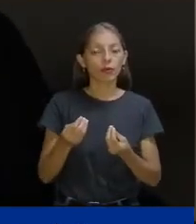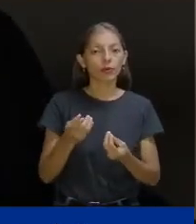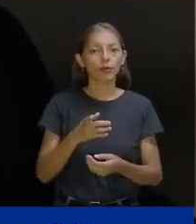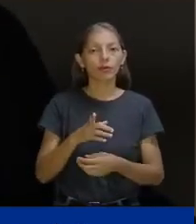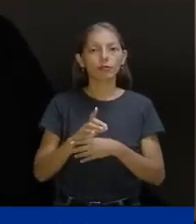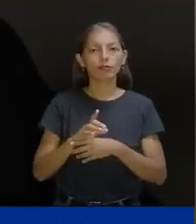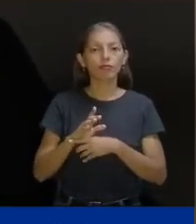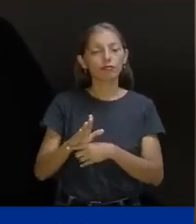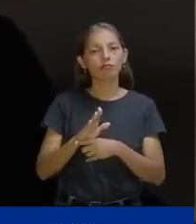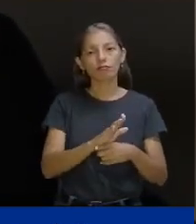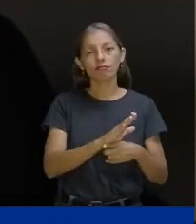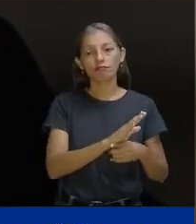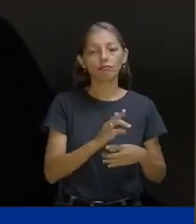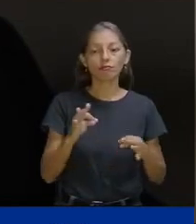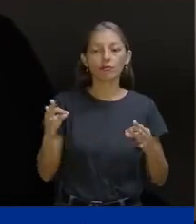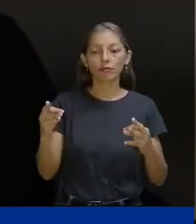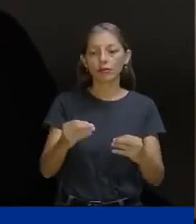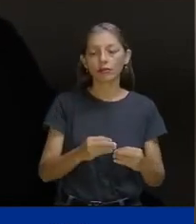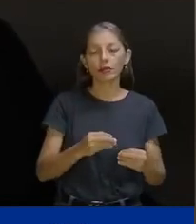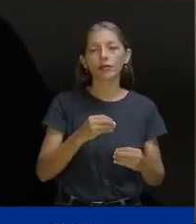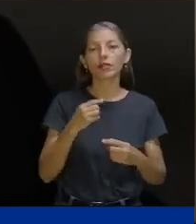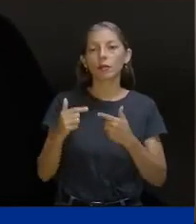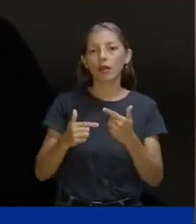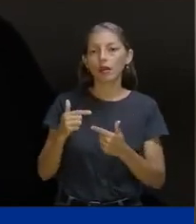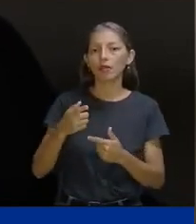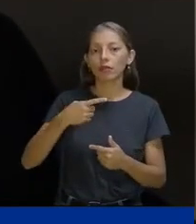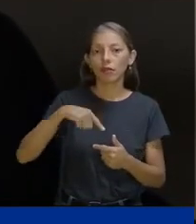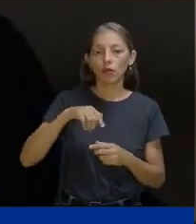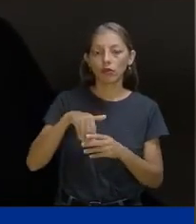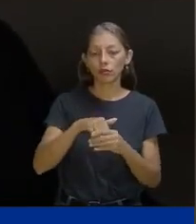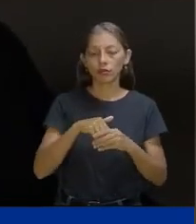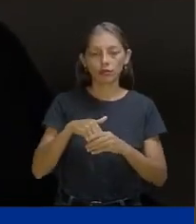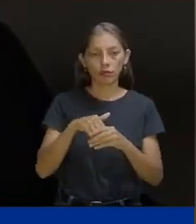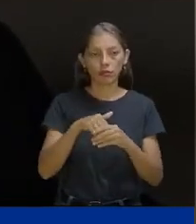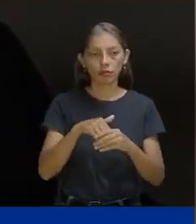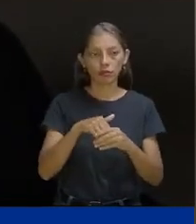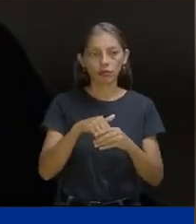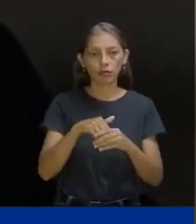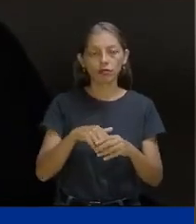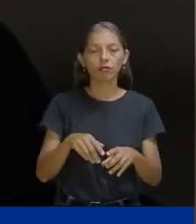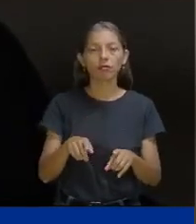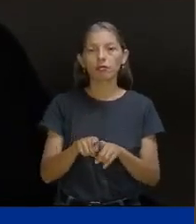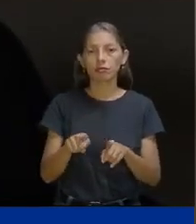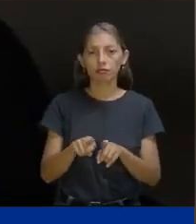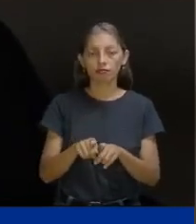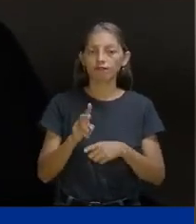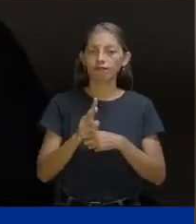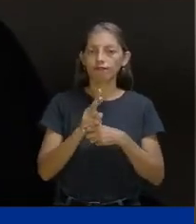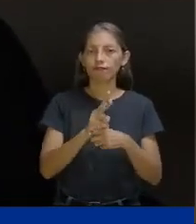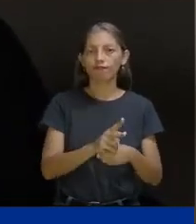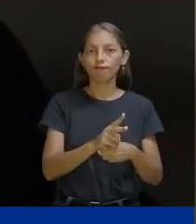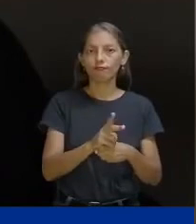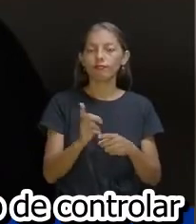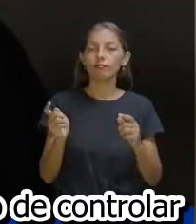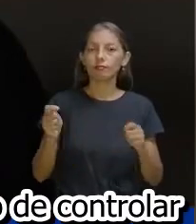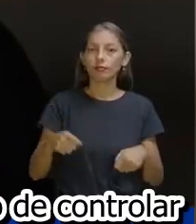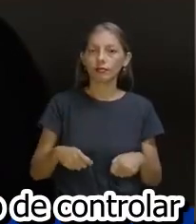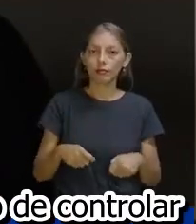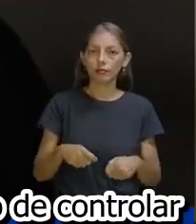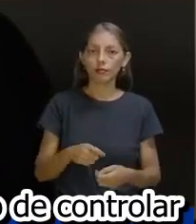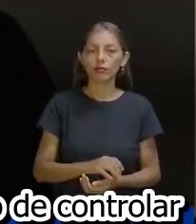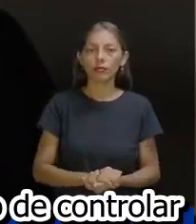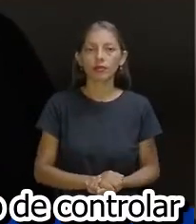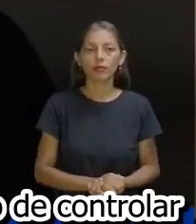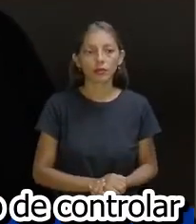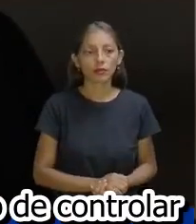consumidores são pessoas, nós, os eleitores, eles têm de ter um bom serviço prestado. E